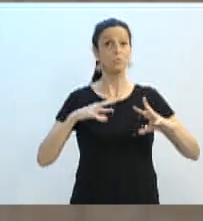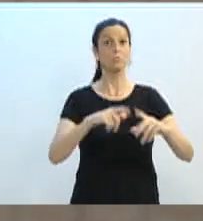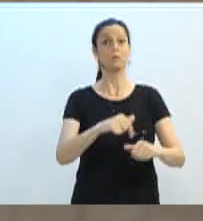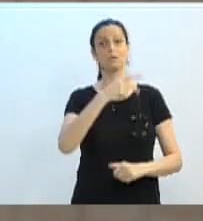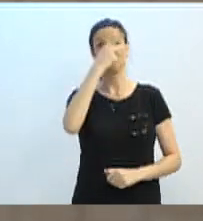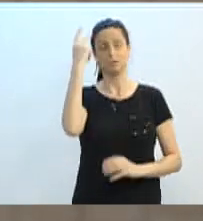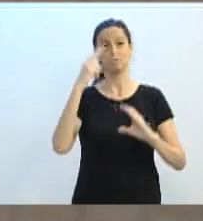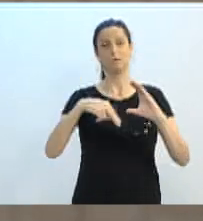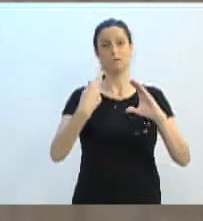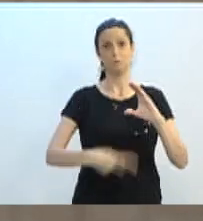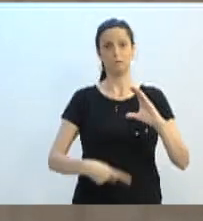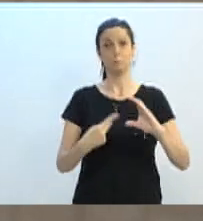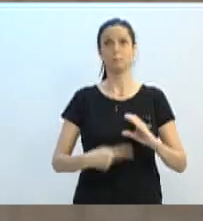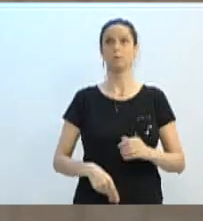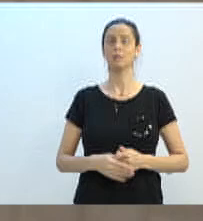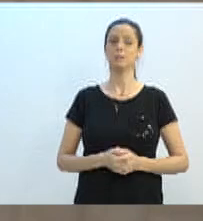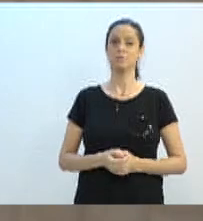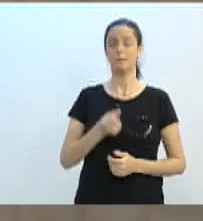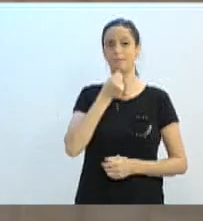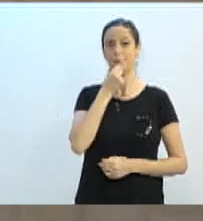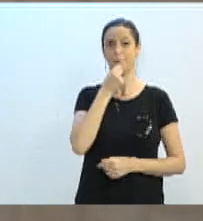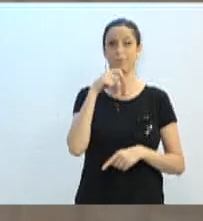também faço a pergunta, imagina...